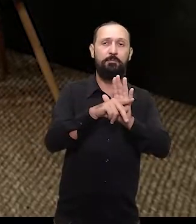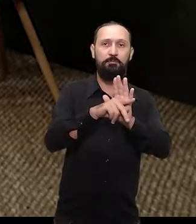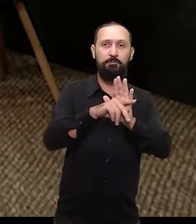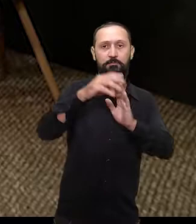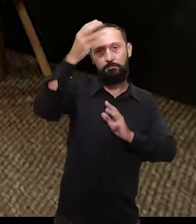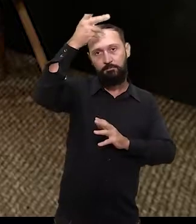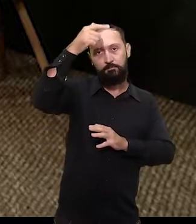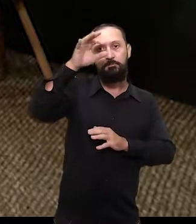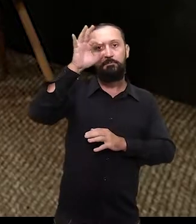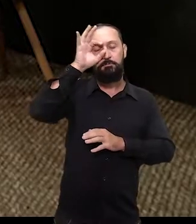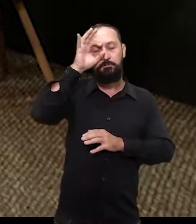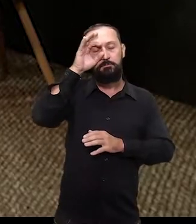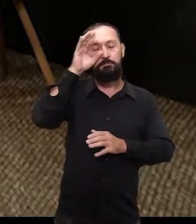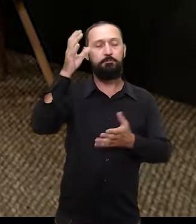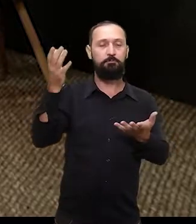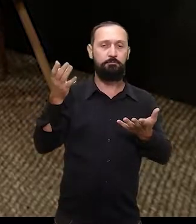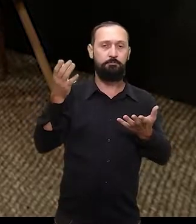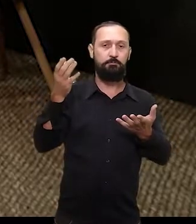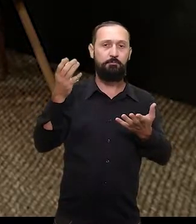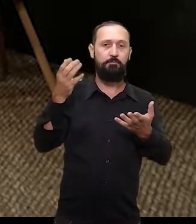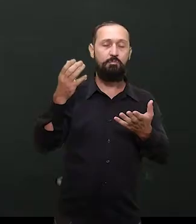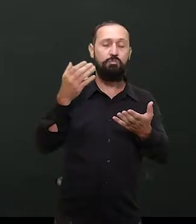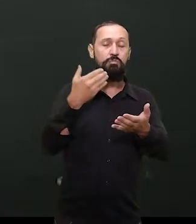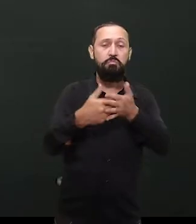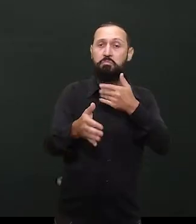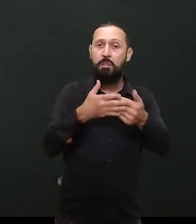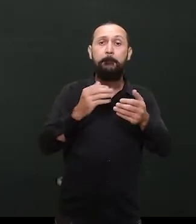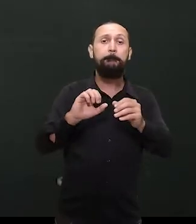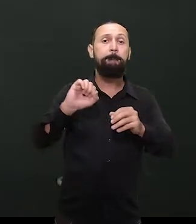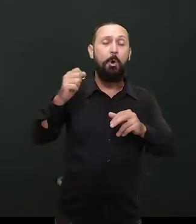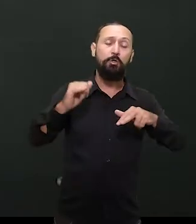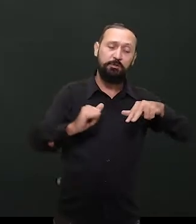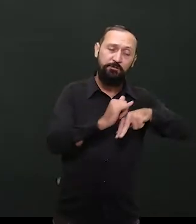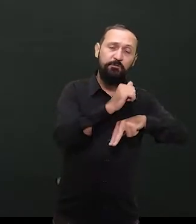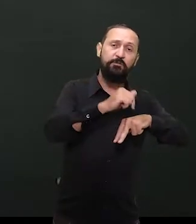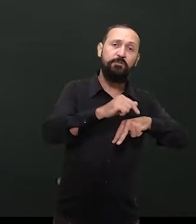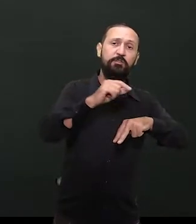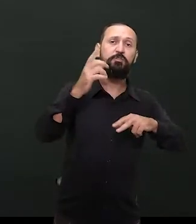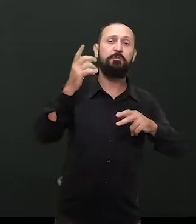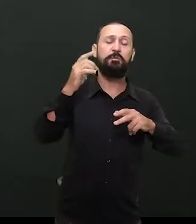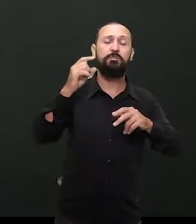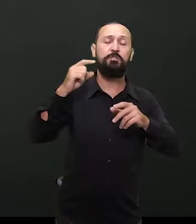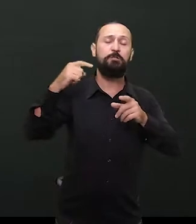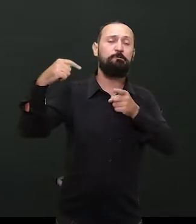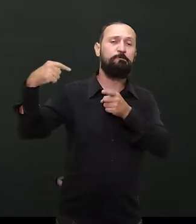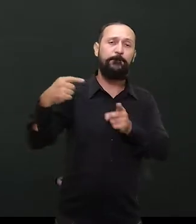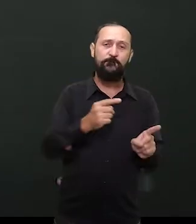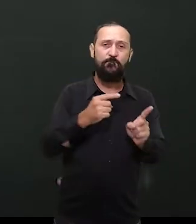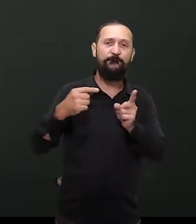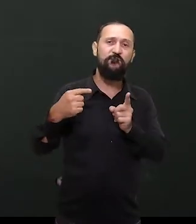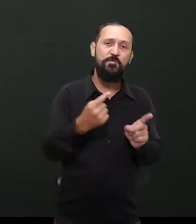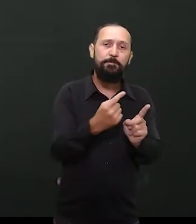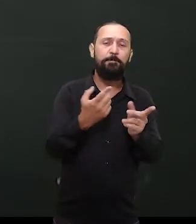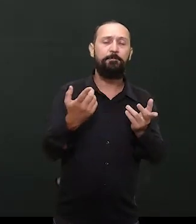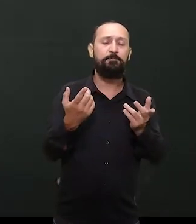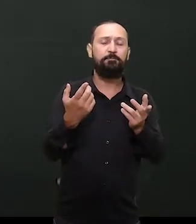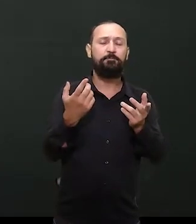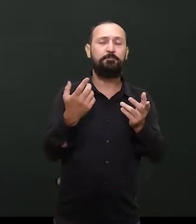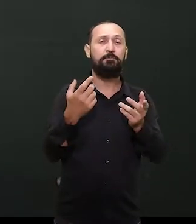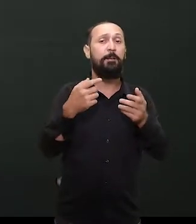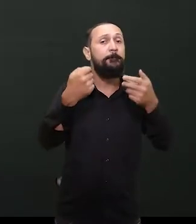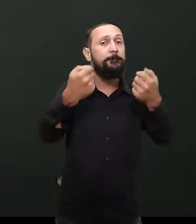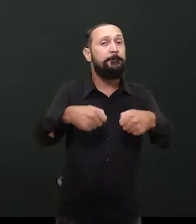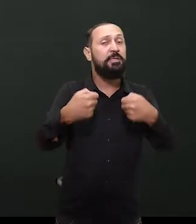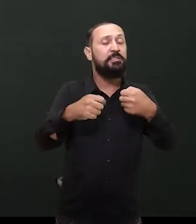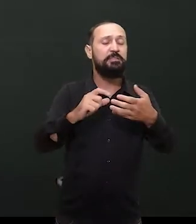da Lei Maria da Penha todo e qualquer pessoa pode ser vítima de estoque em importante dizer isso é importante